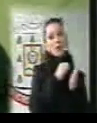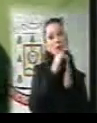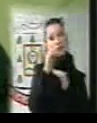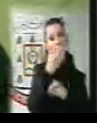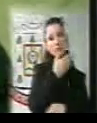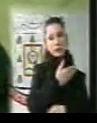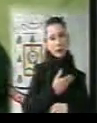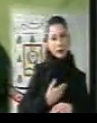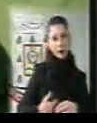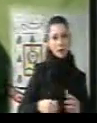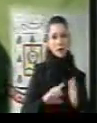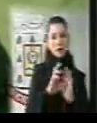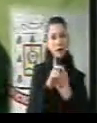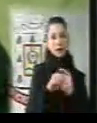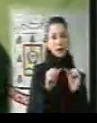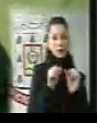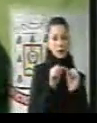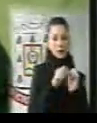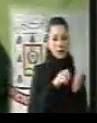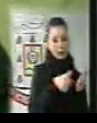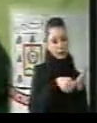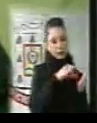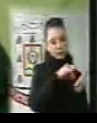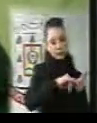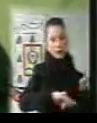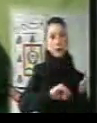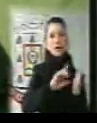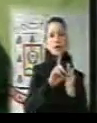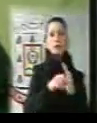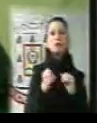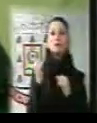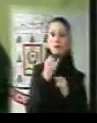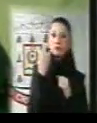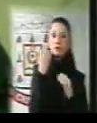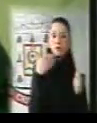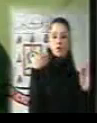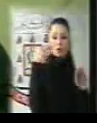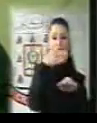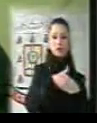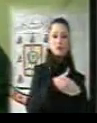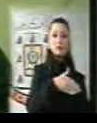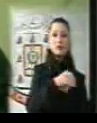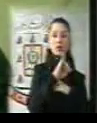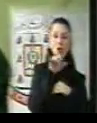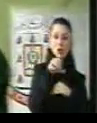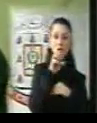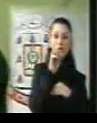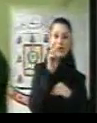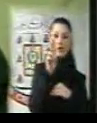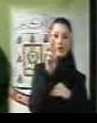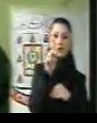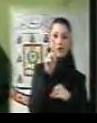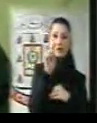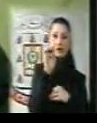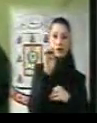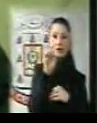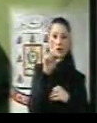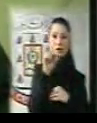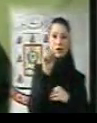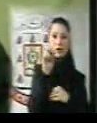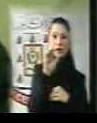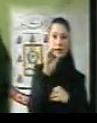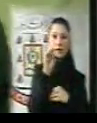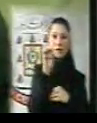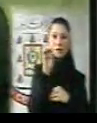e efetivamente seja estadualizada esse importante acesso de Criciúma, que é a Avenida Jorge Lacerda. Mas é bom